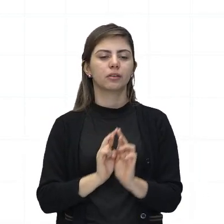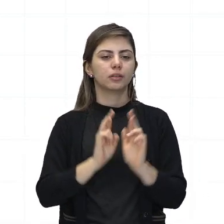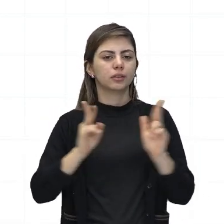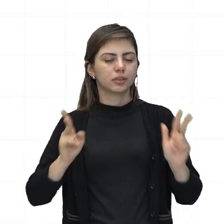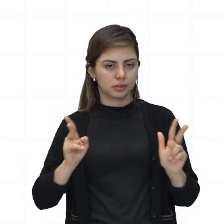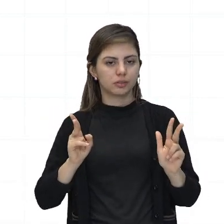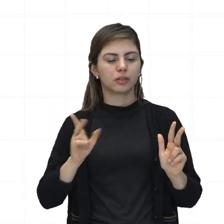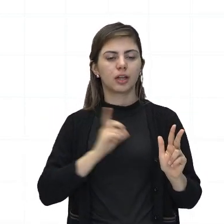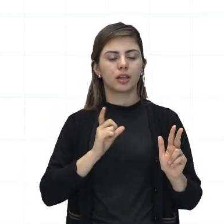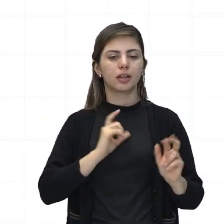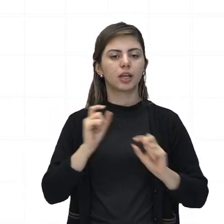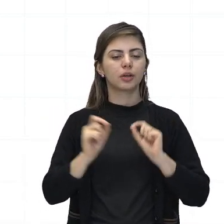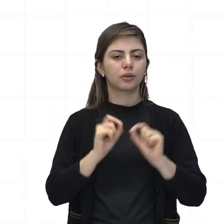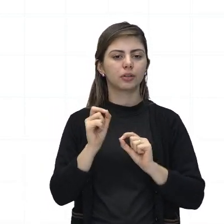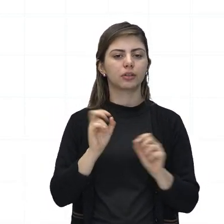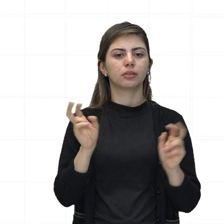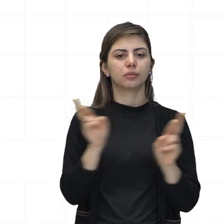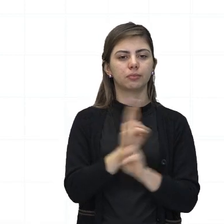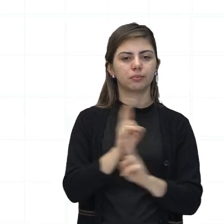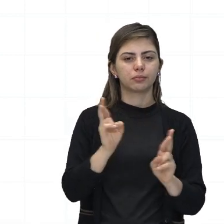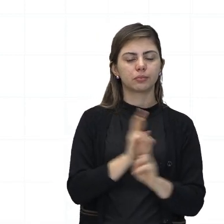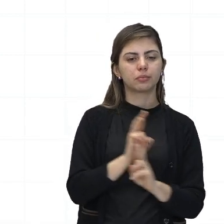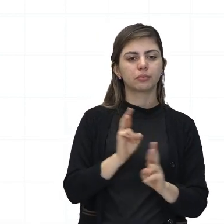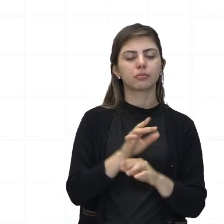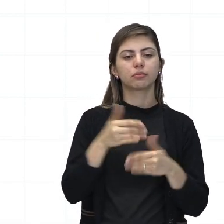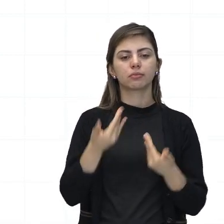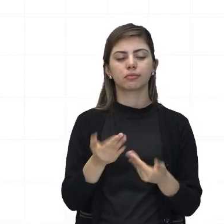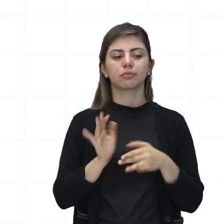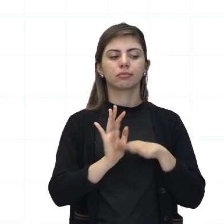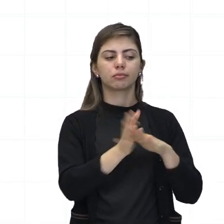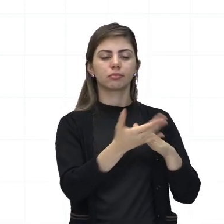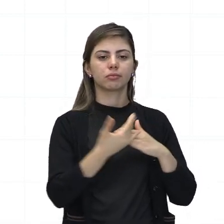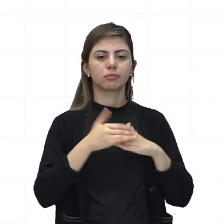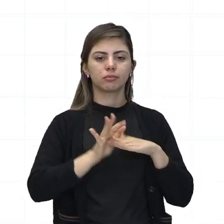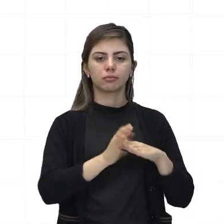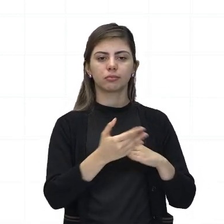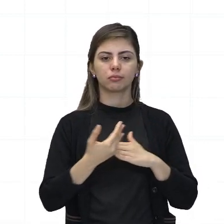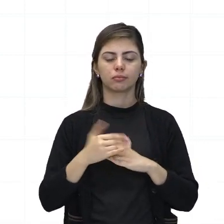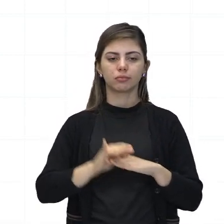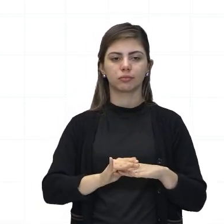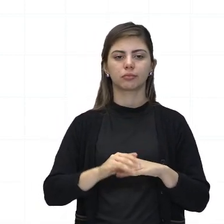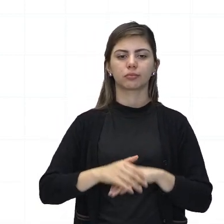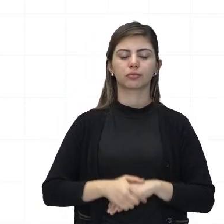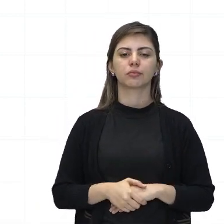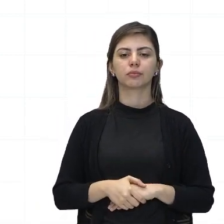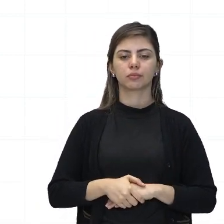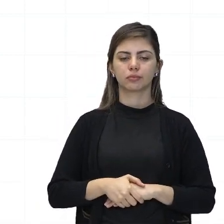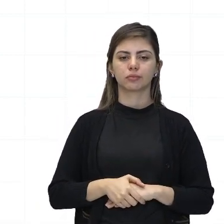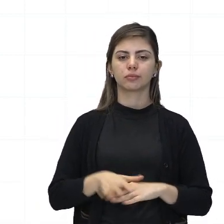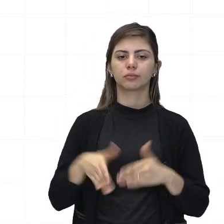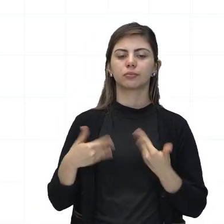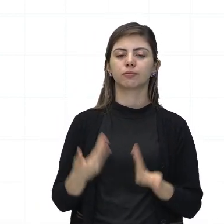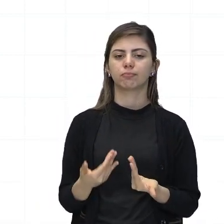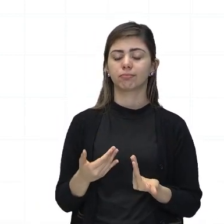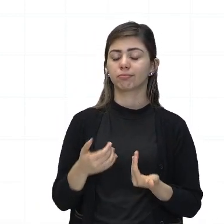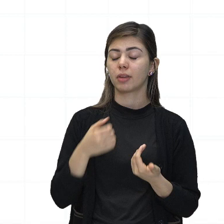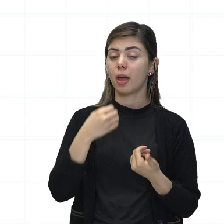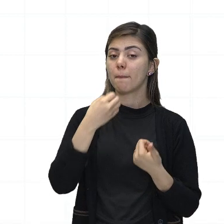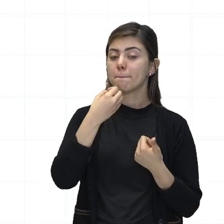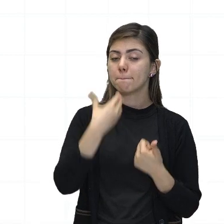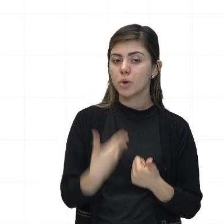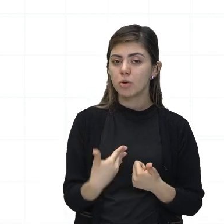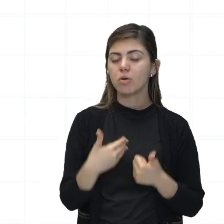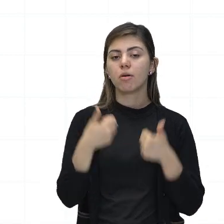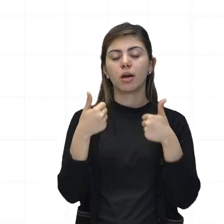Eles interagem e ambos se beneficiam, ou seja, vai ser algo